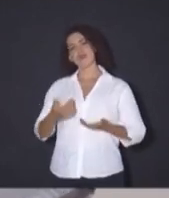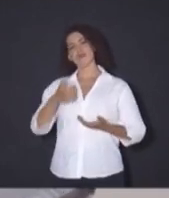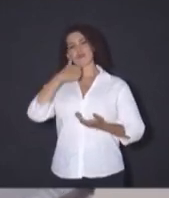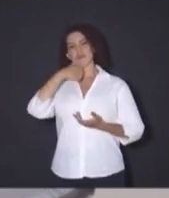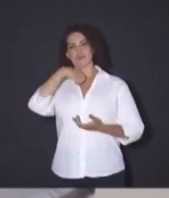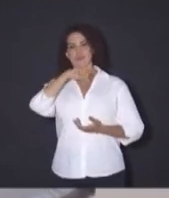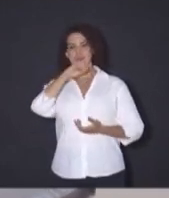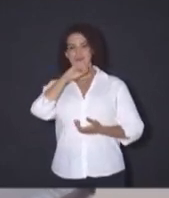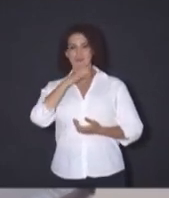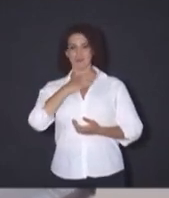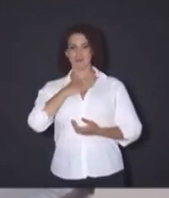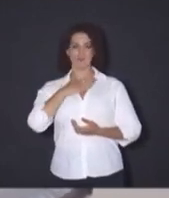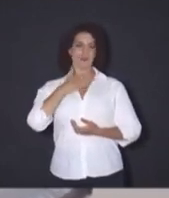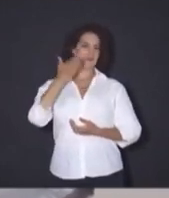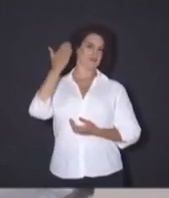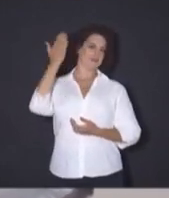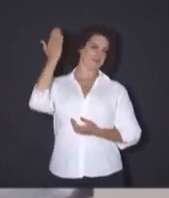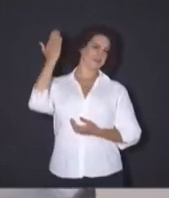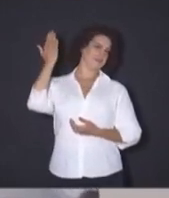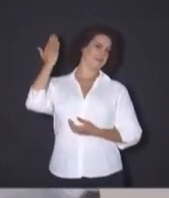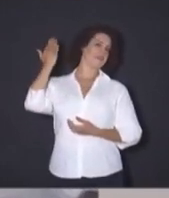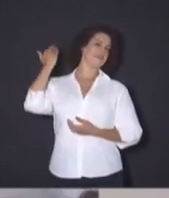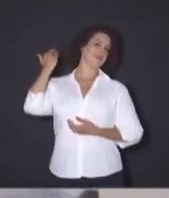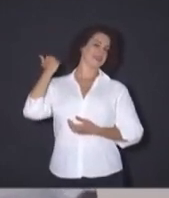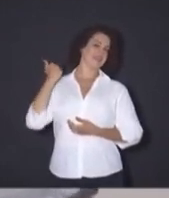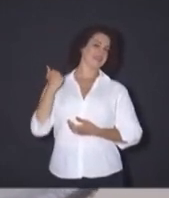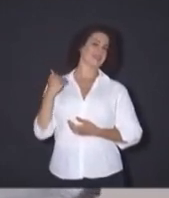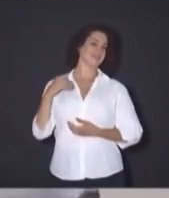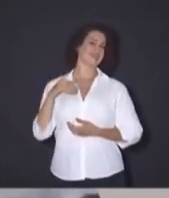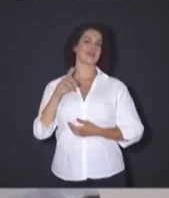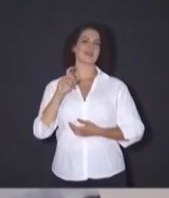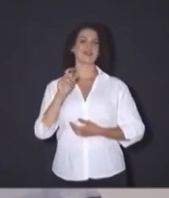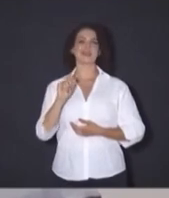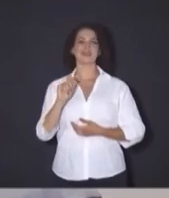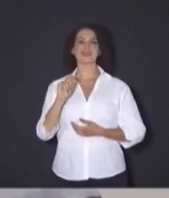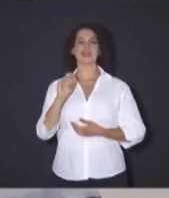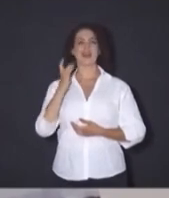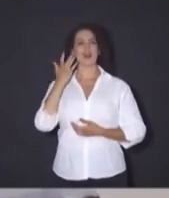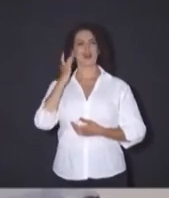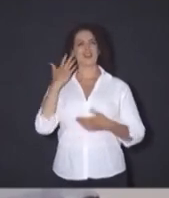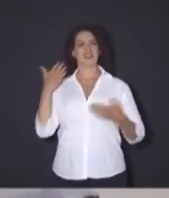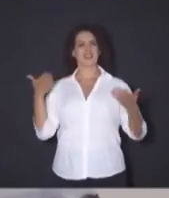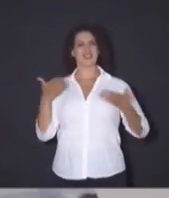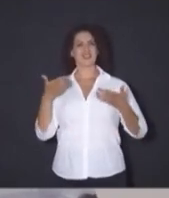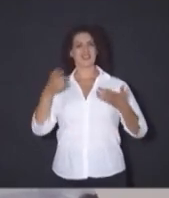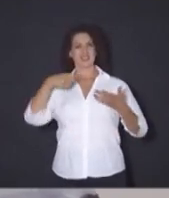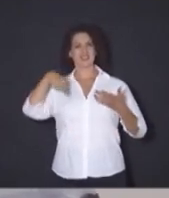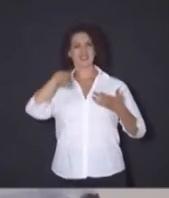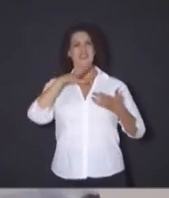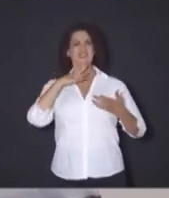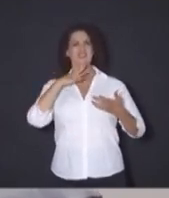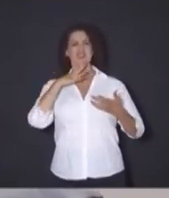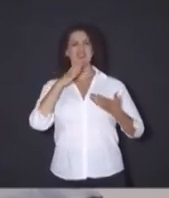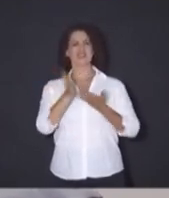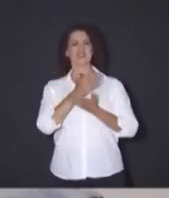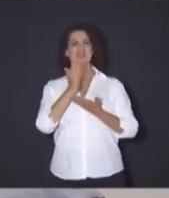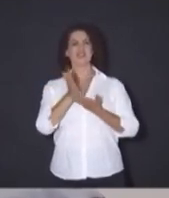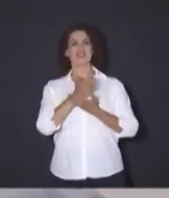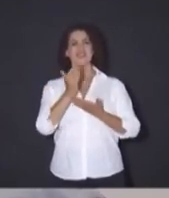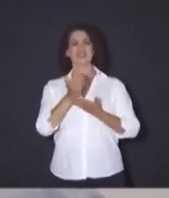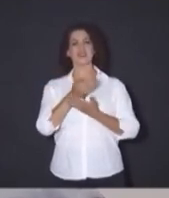mãe, naquele tempo, os mais velhos, aqui talvez já tenham ouvido falar, na revista